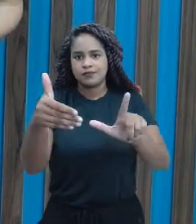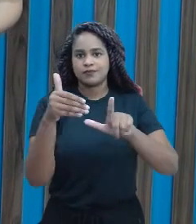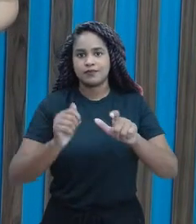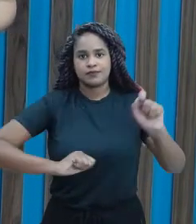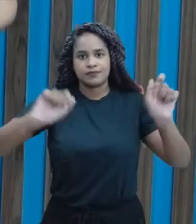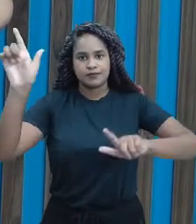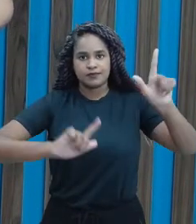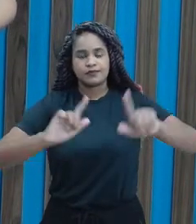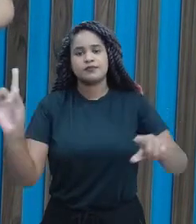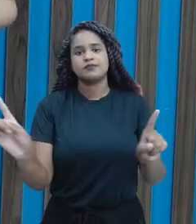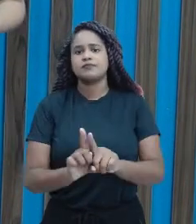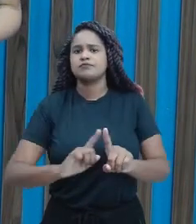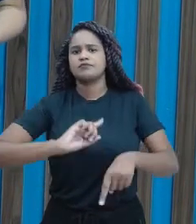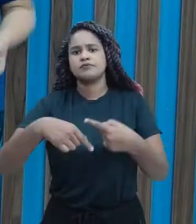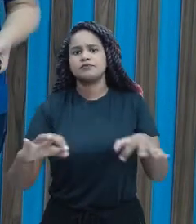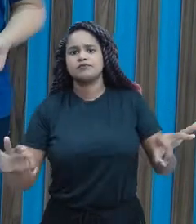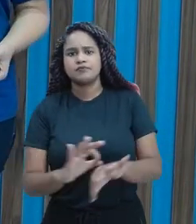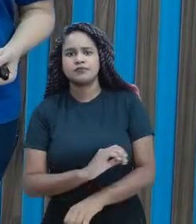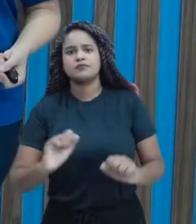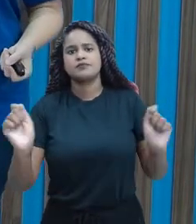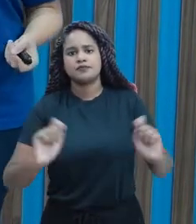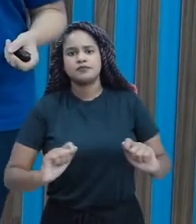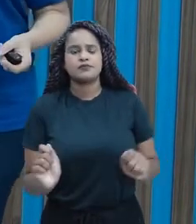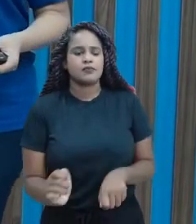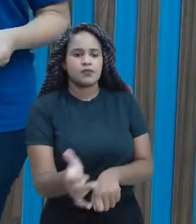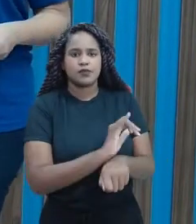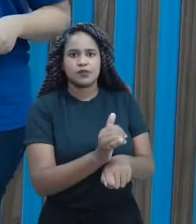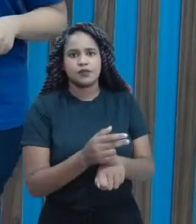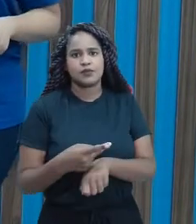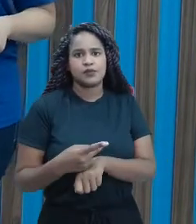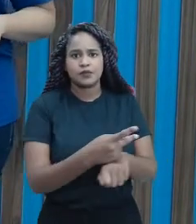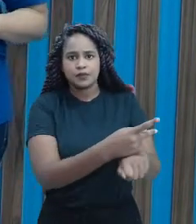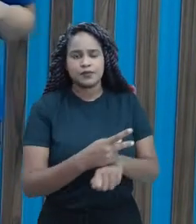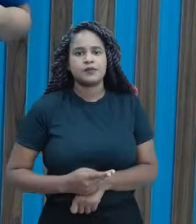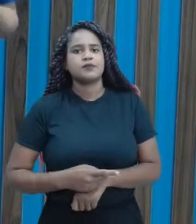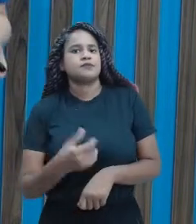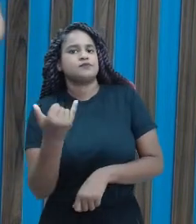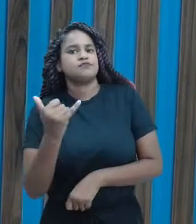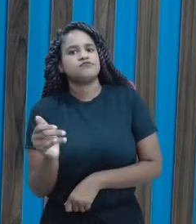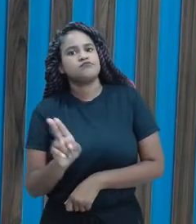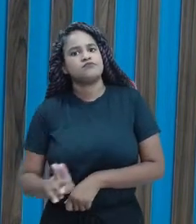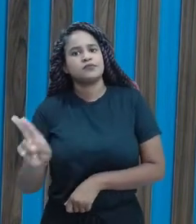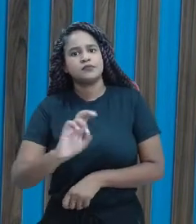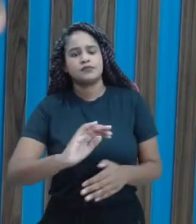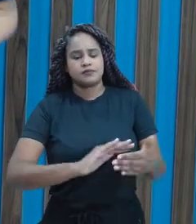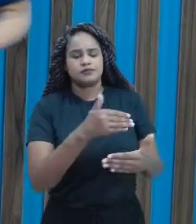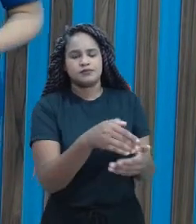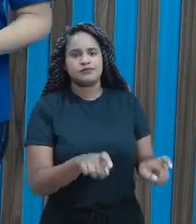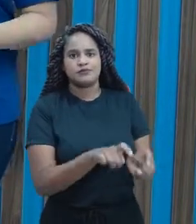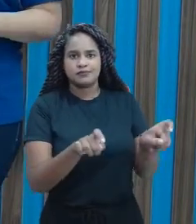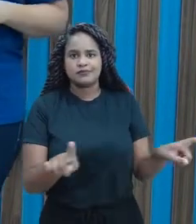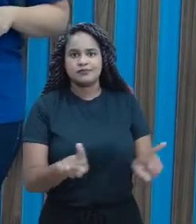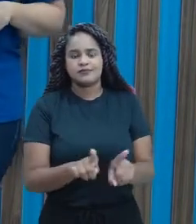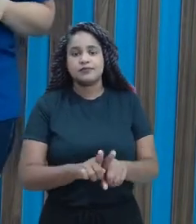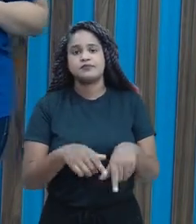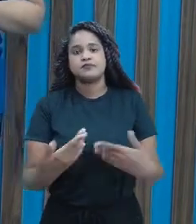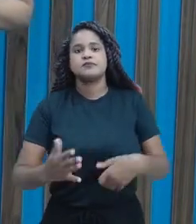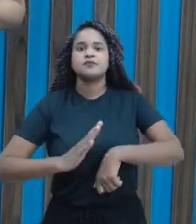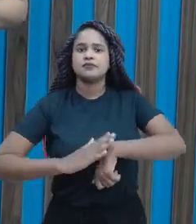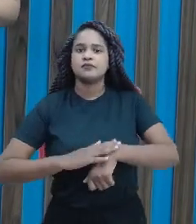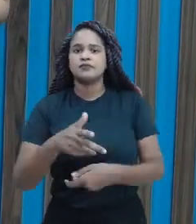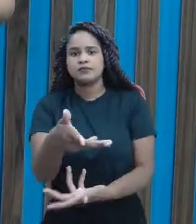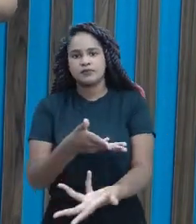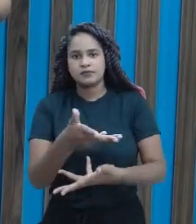vivo, mas também depois você pode dar uma olhadinha lá no YouTube através do celular ou do computador, tá certo? O nosso momento